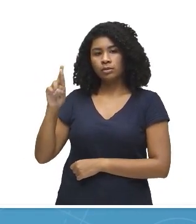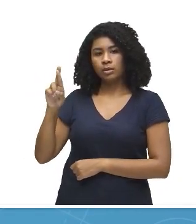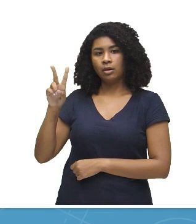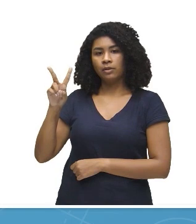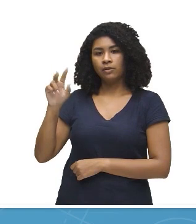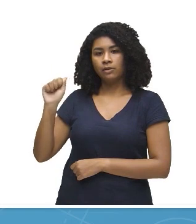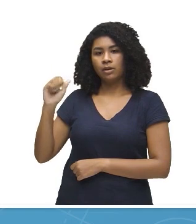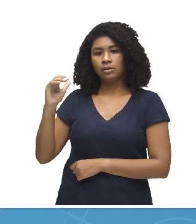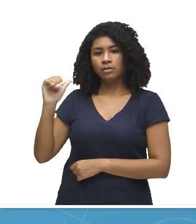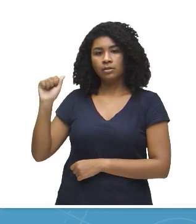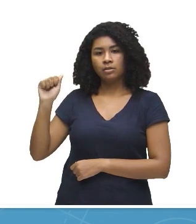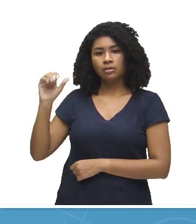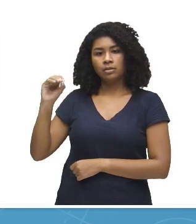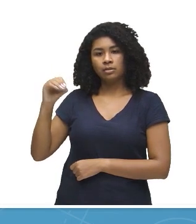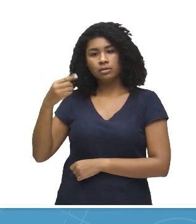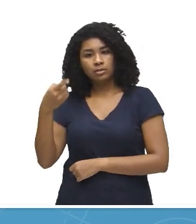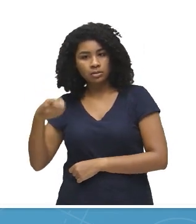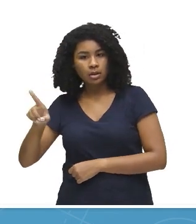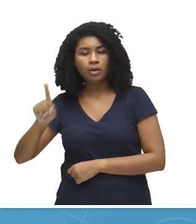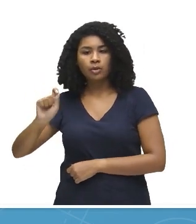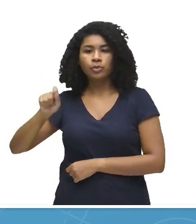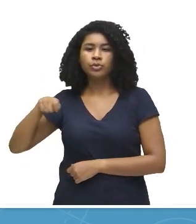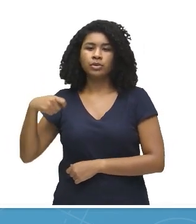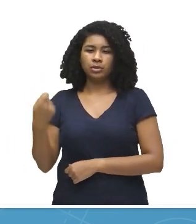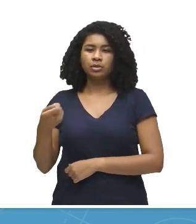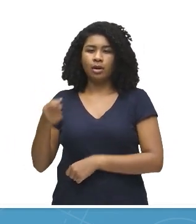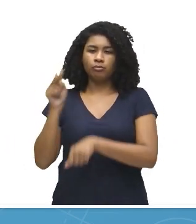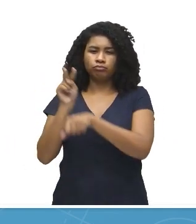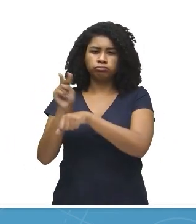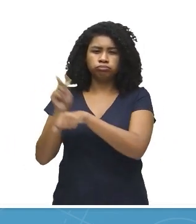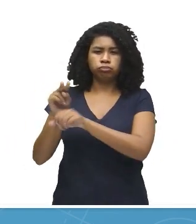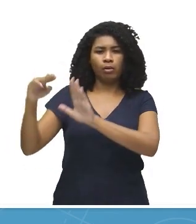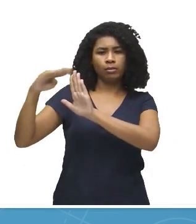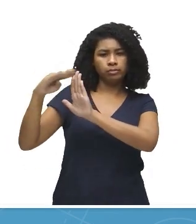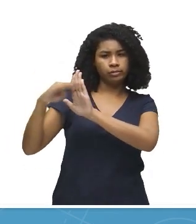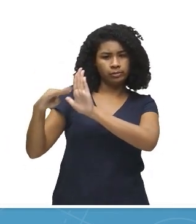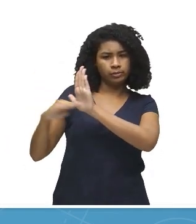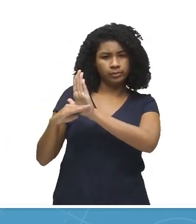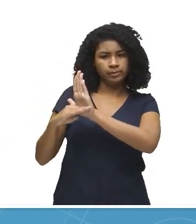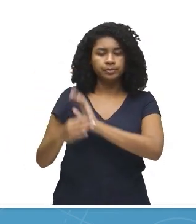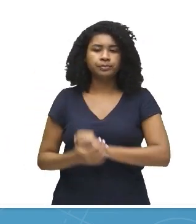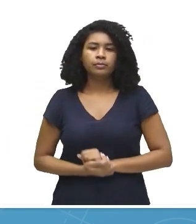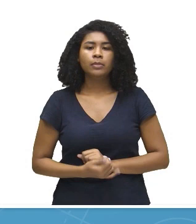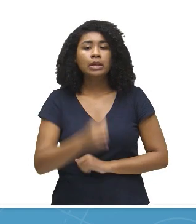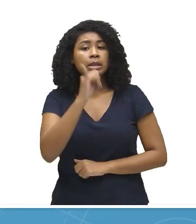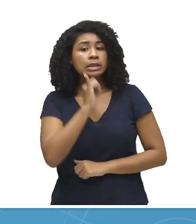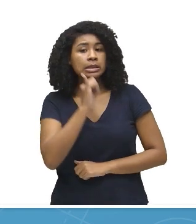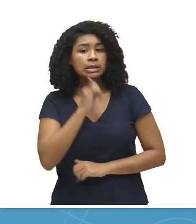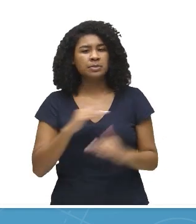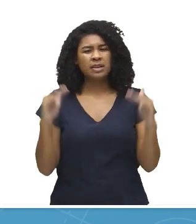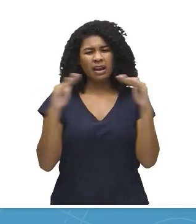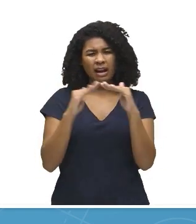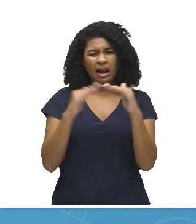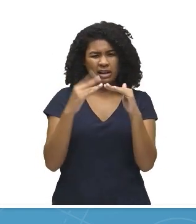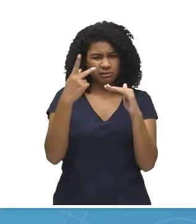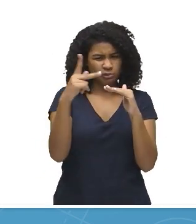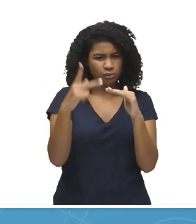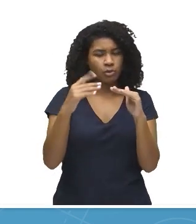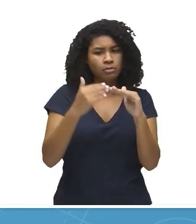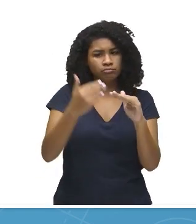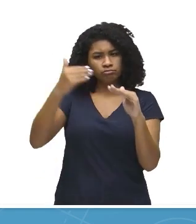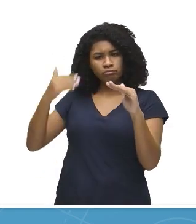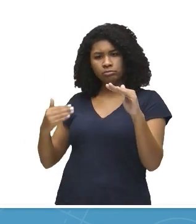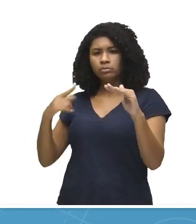diferente. Então, tem ali uma área, vou dar um exemplo aí de novo, né? Perto da sua casa, uma área verde. Se